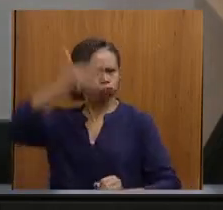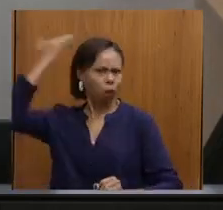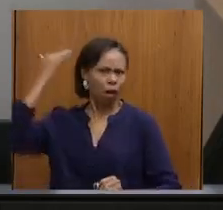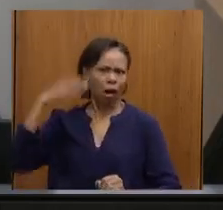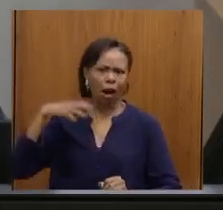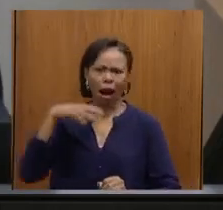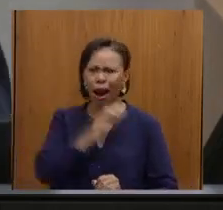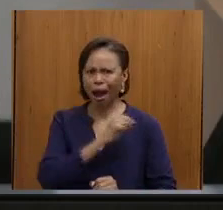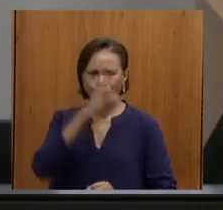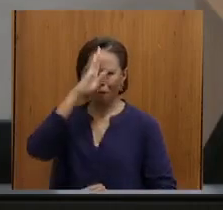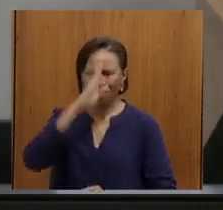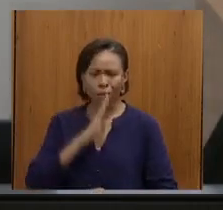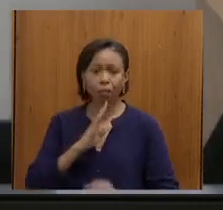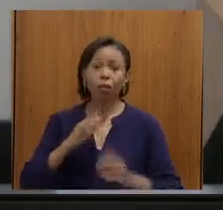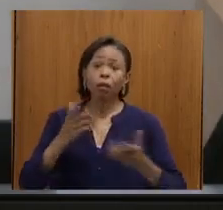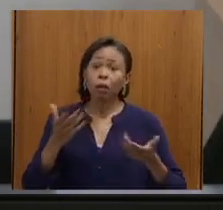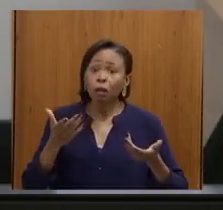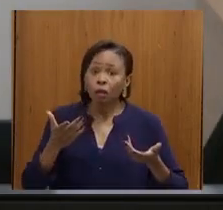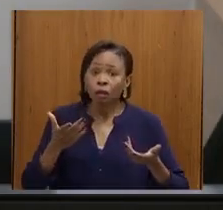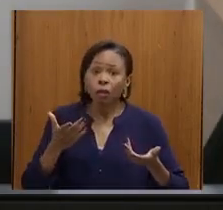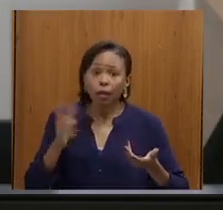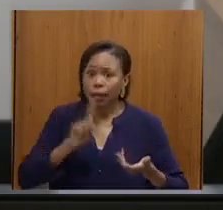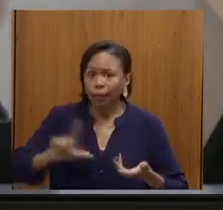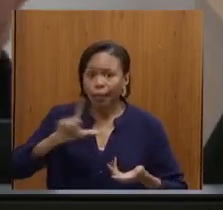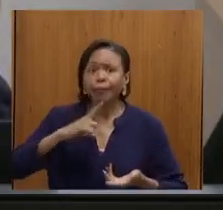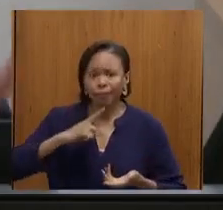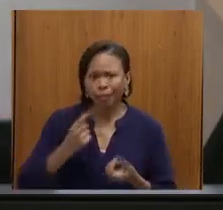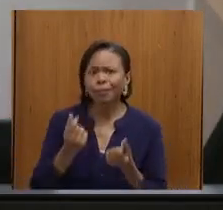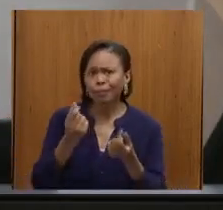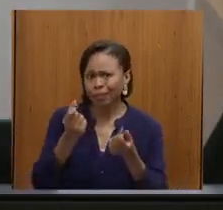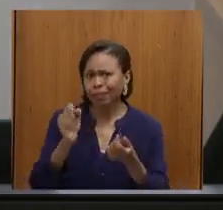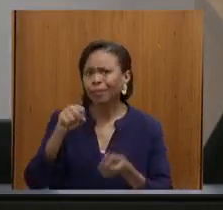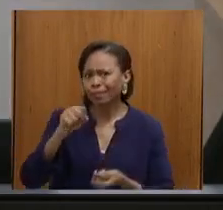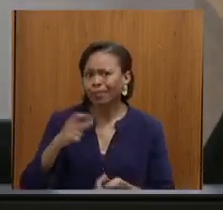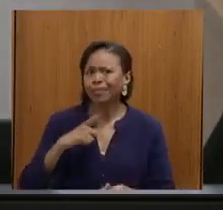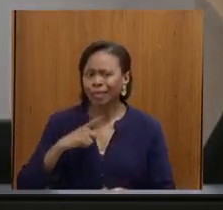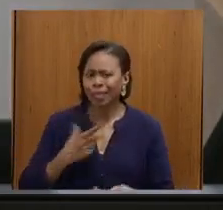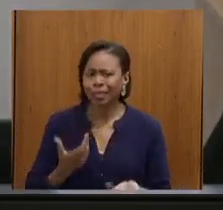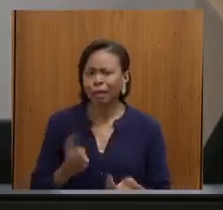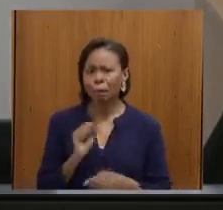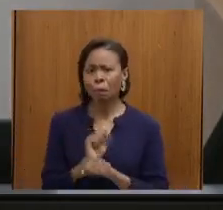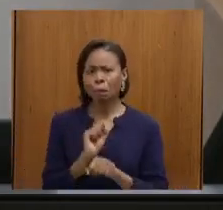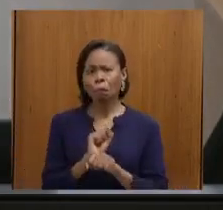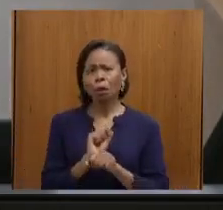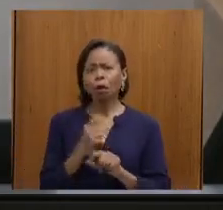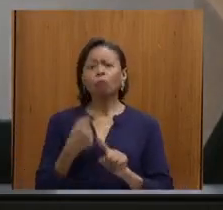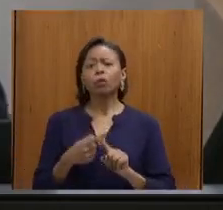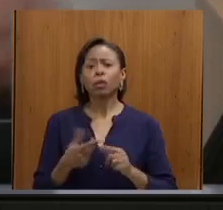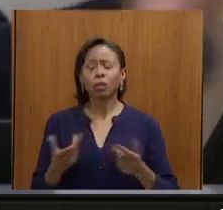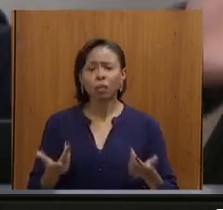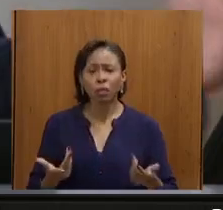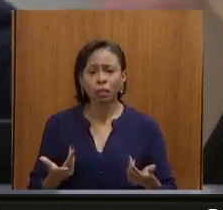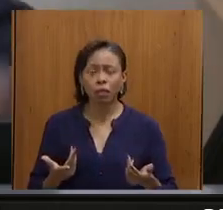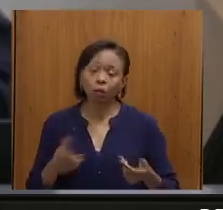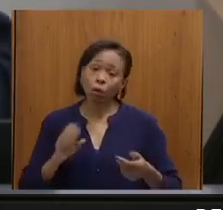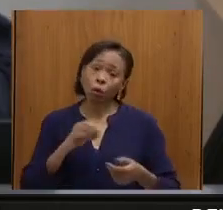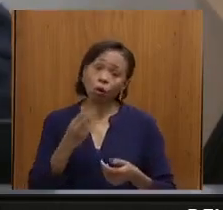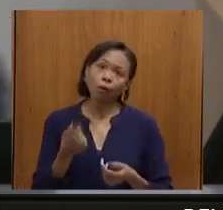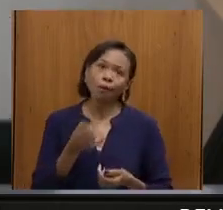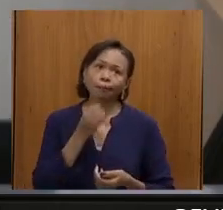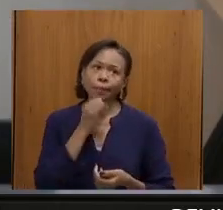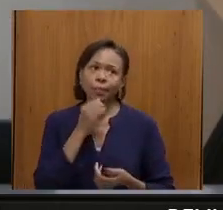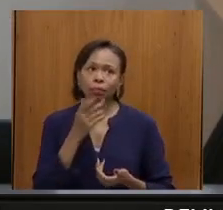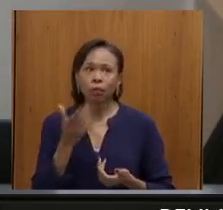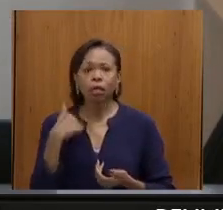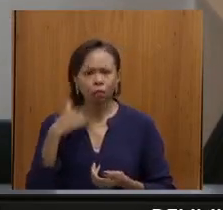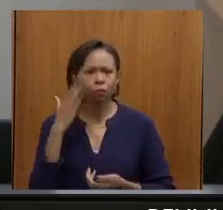é evidente, tem dinheiro para isso, nós vamos ficar esperando, esperando o quê? Então, eu sei que se não